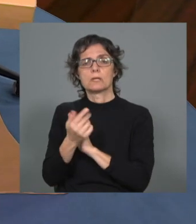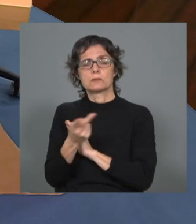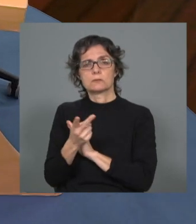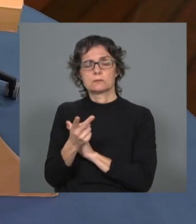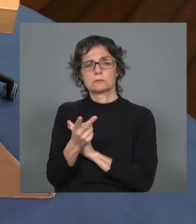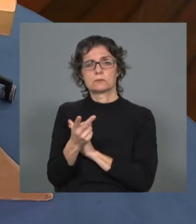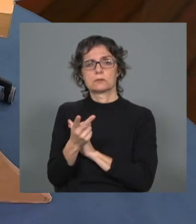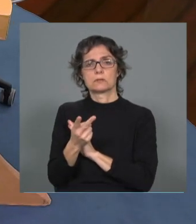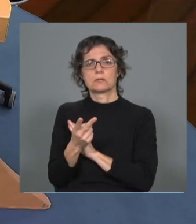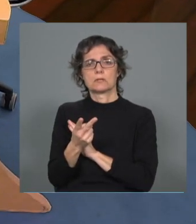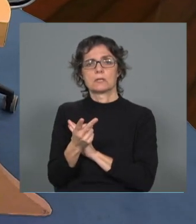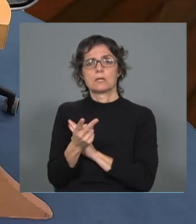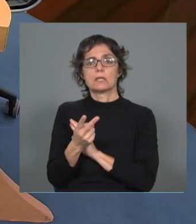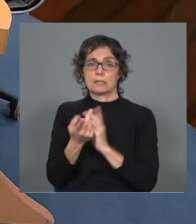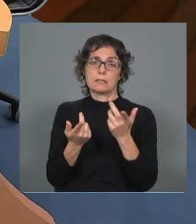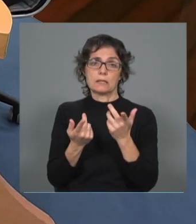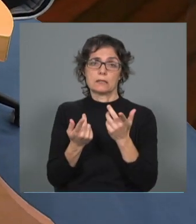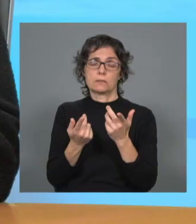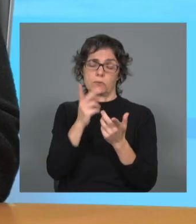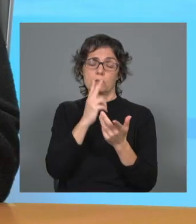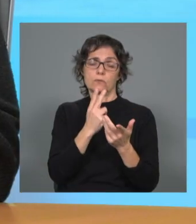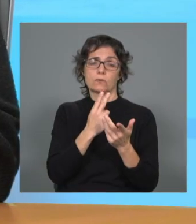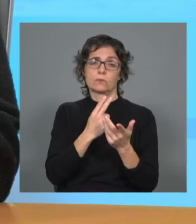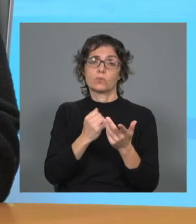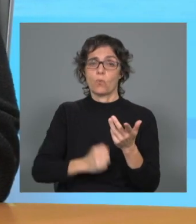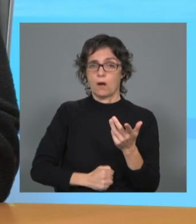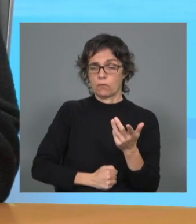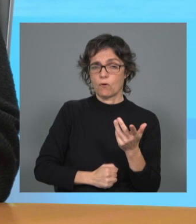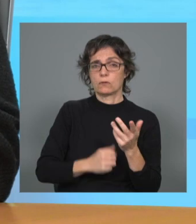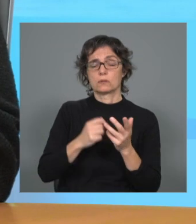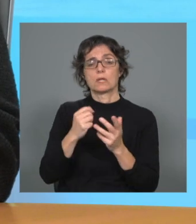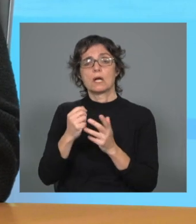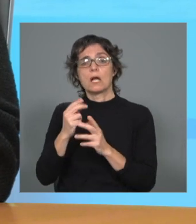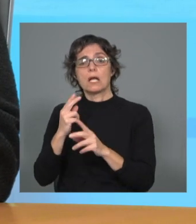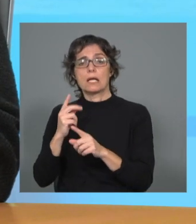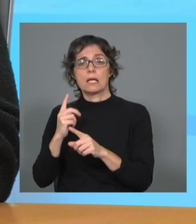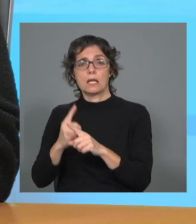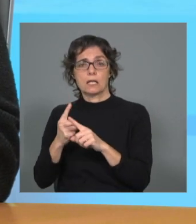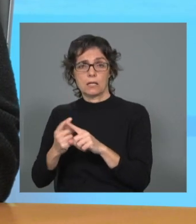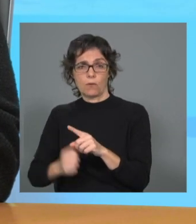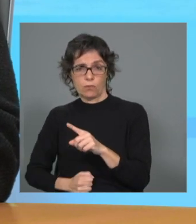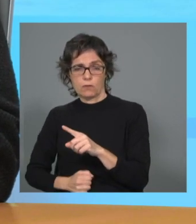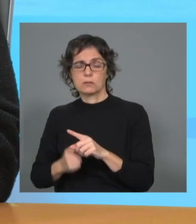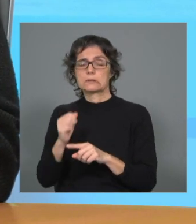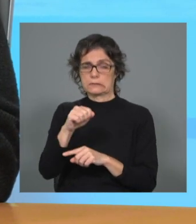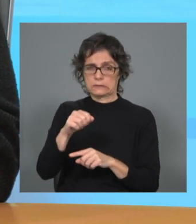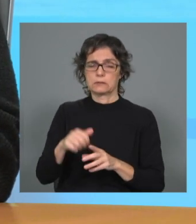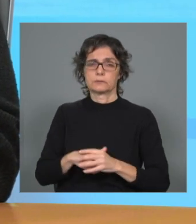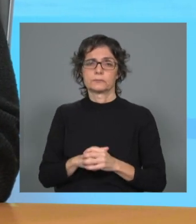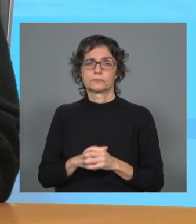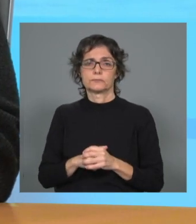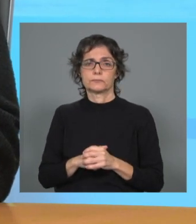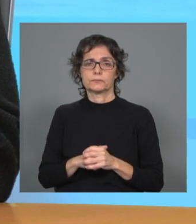as duas igrejas, já falámos do rito estavam... católico e do rito grego-católico, não é? Latino e grego-católico.